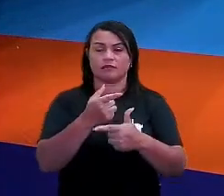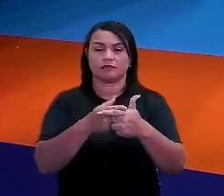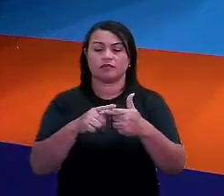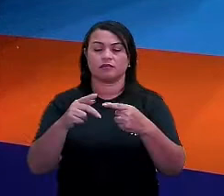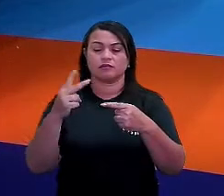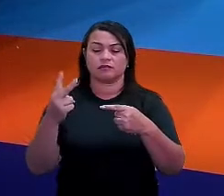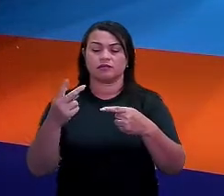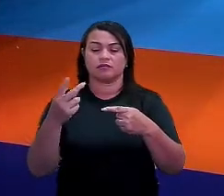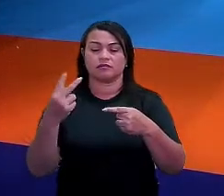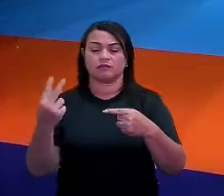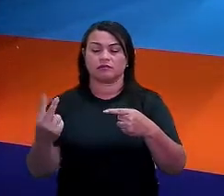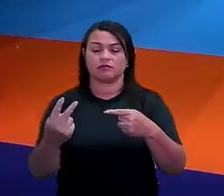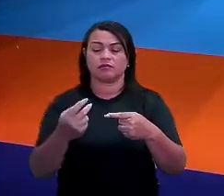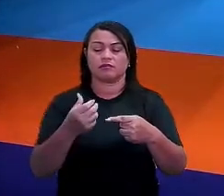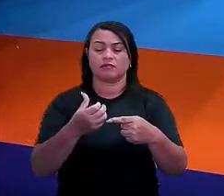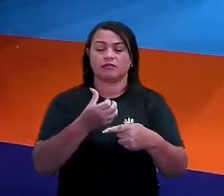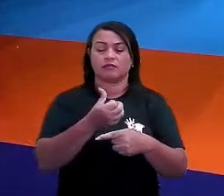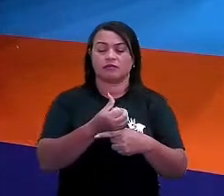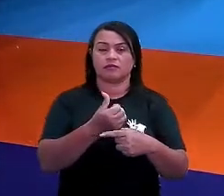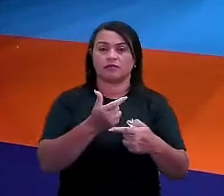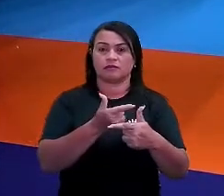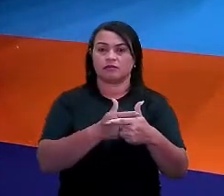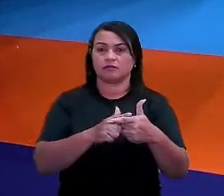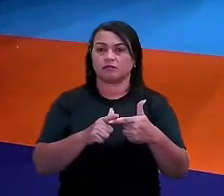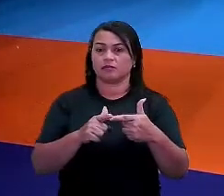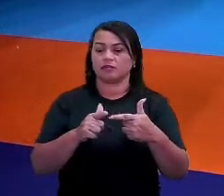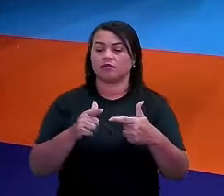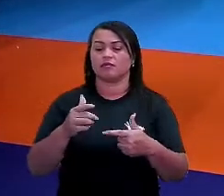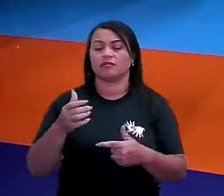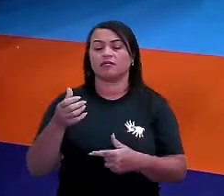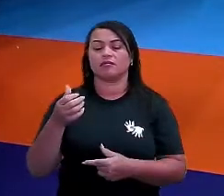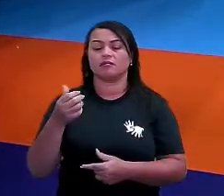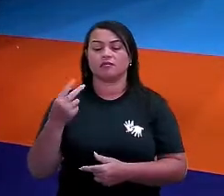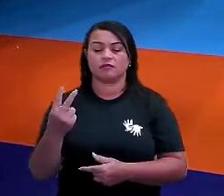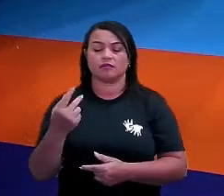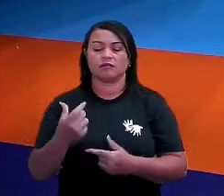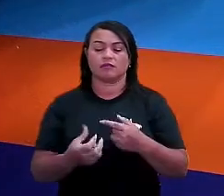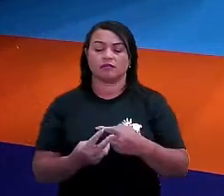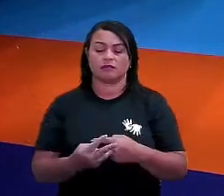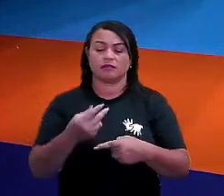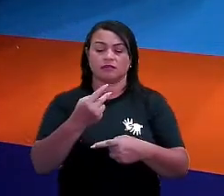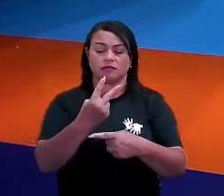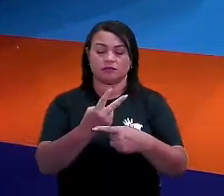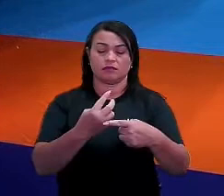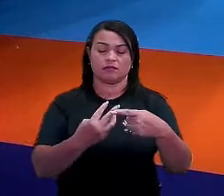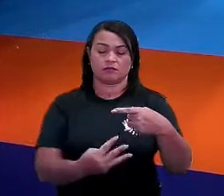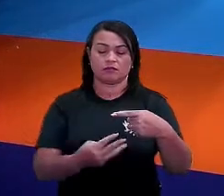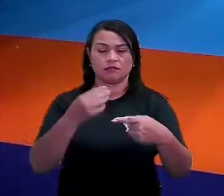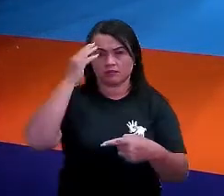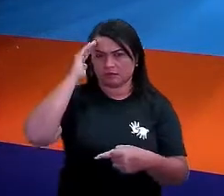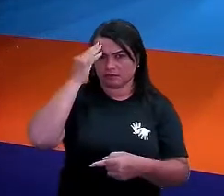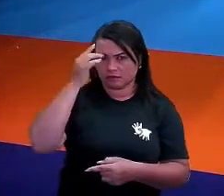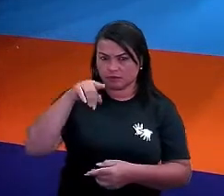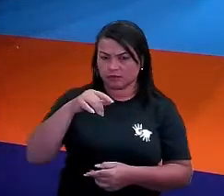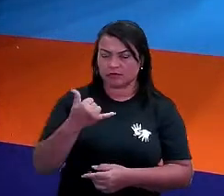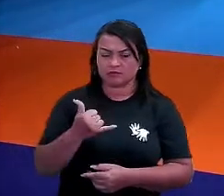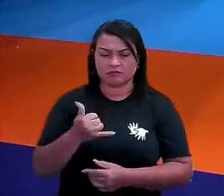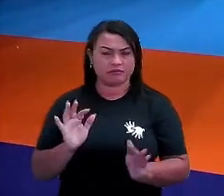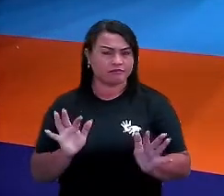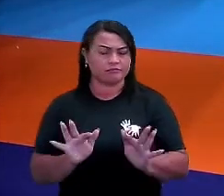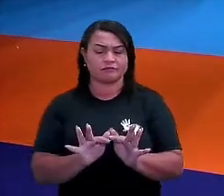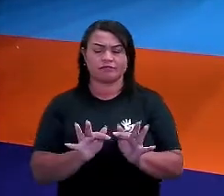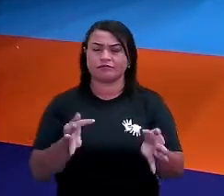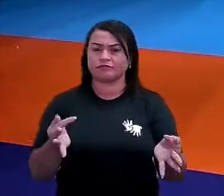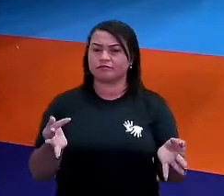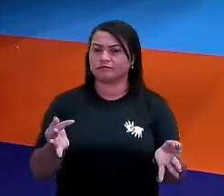2, 6 dividido por 2 vai dar 3. E aí eu fico com a fração 2/3. Beleza? Deu para entender? Simples esse método,